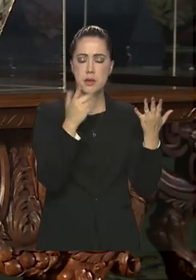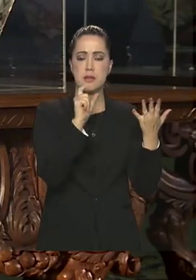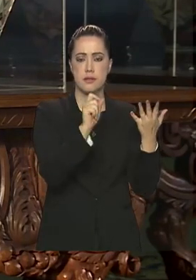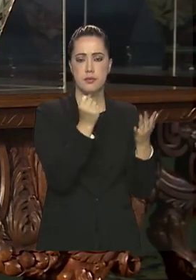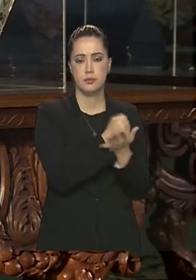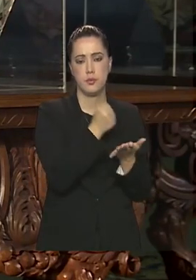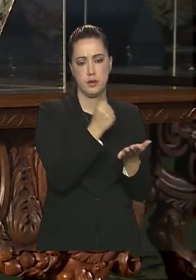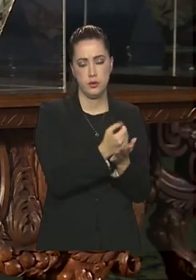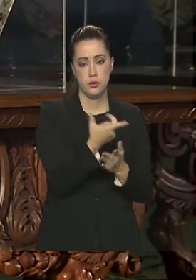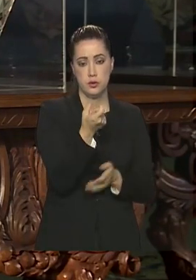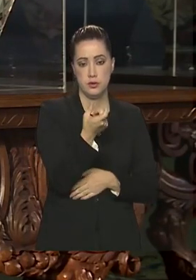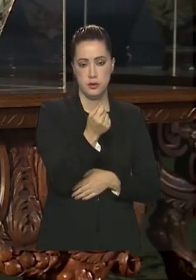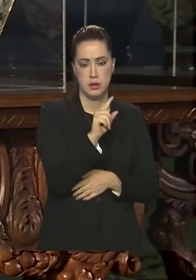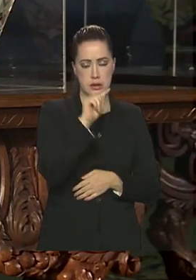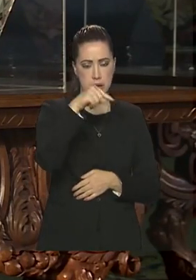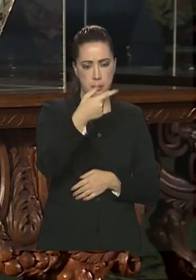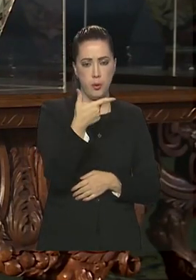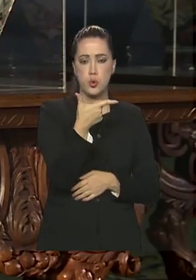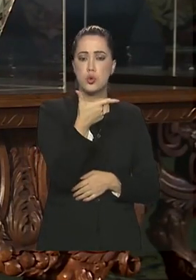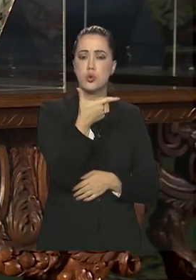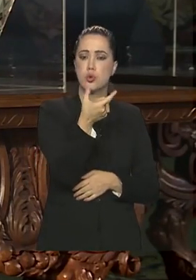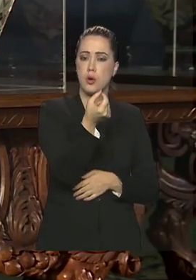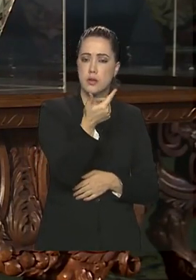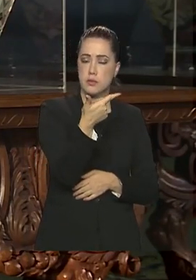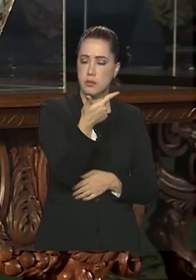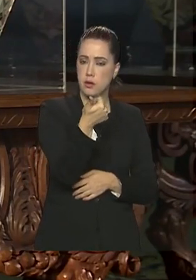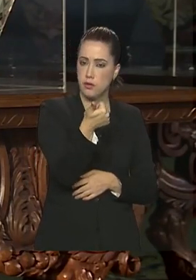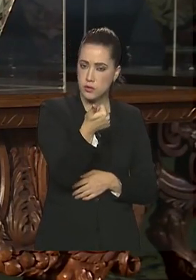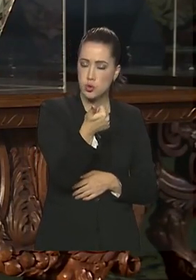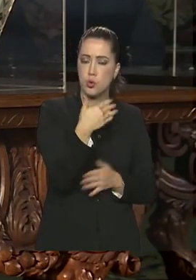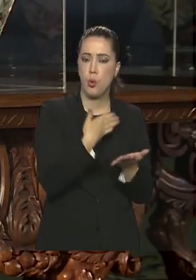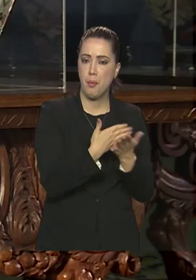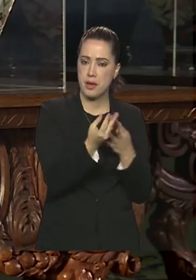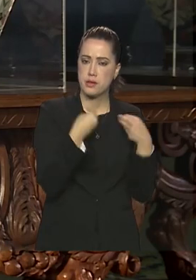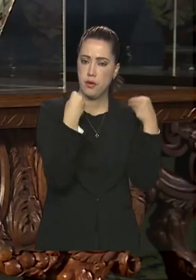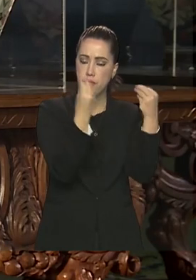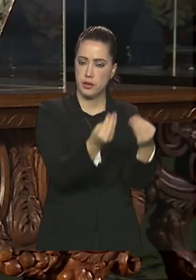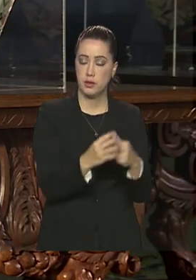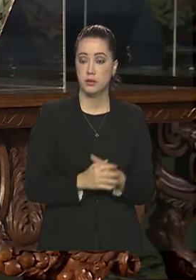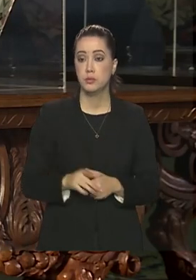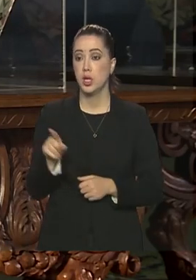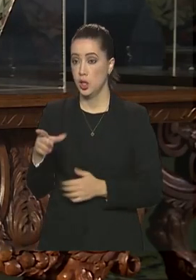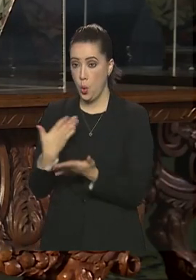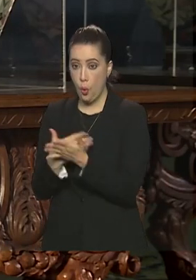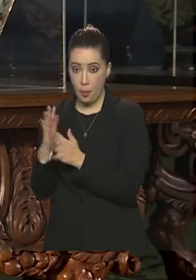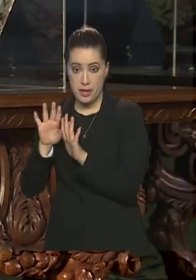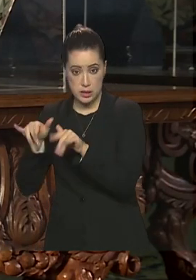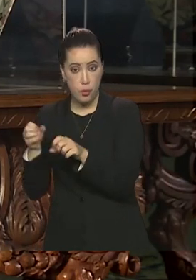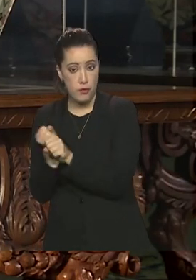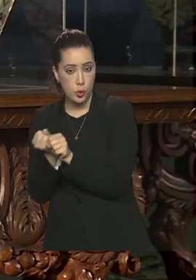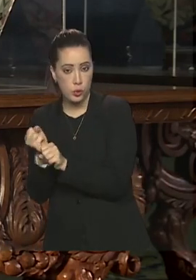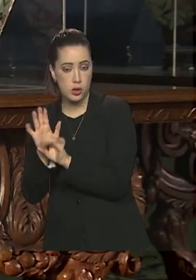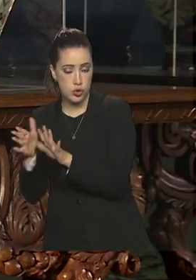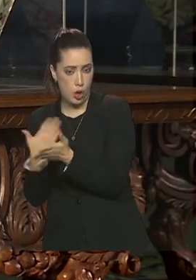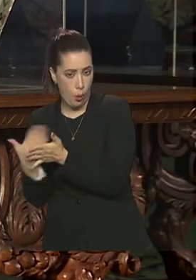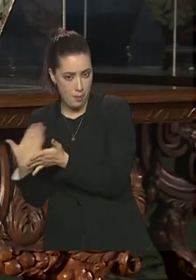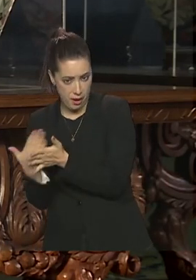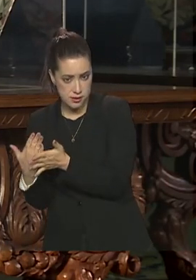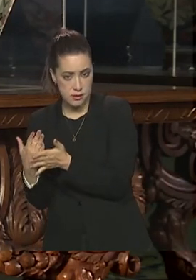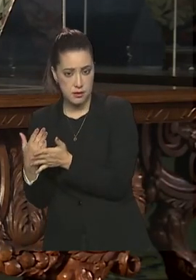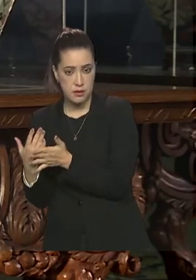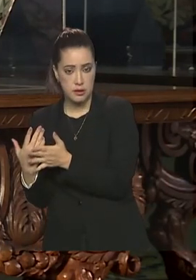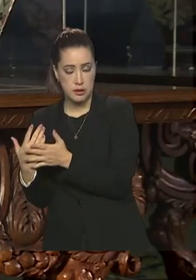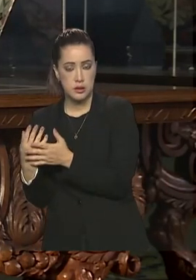entrega das primeiras unidades no início de 2021. Ou seja, ainda no final desse ano a instalação já pode ser iniciada. Já deve